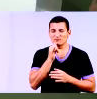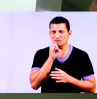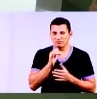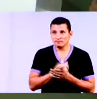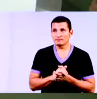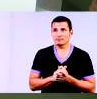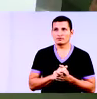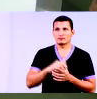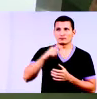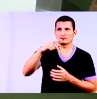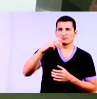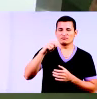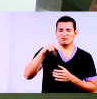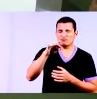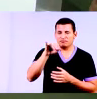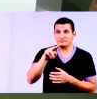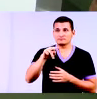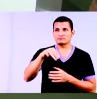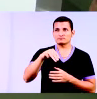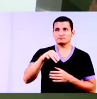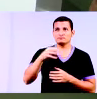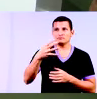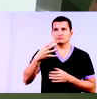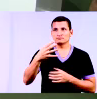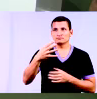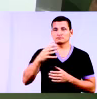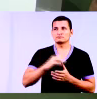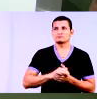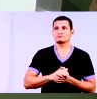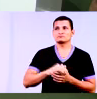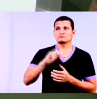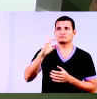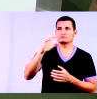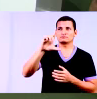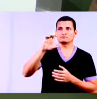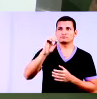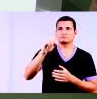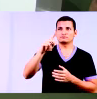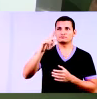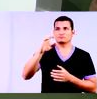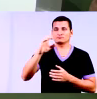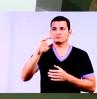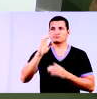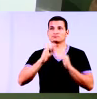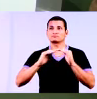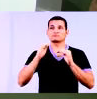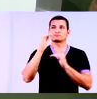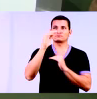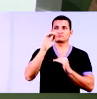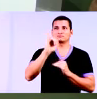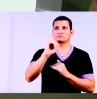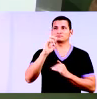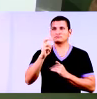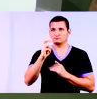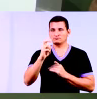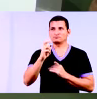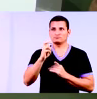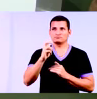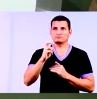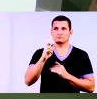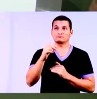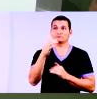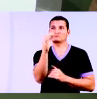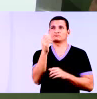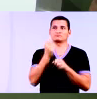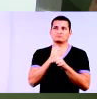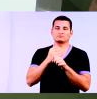tinha um Pentium 4 com um clock superior, né? A um i5. Ou seja, com quase 10 anos antes, o clock já